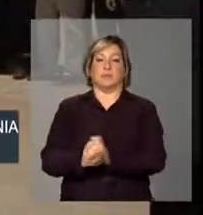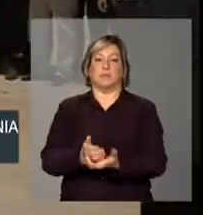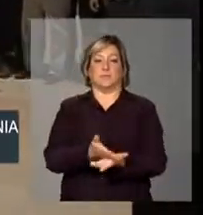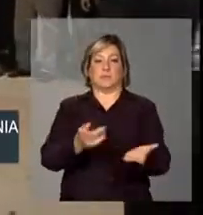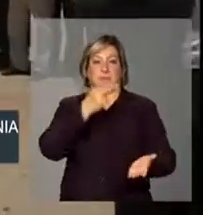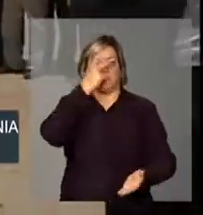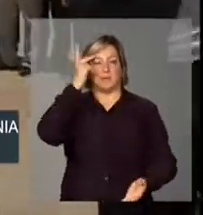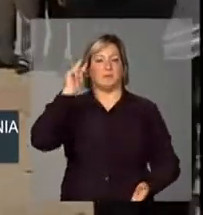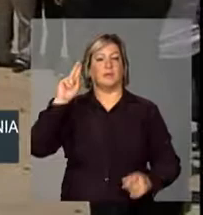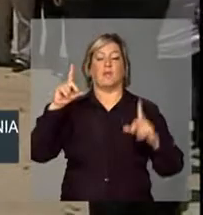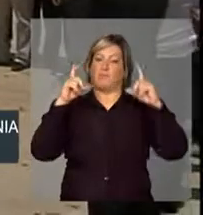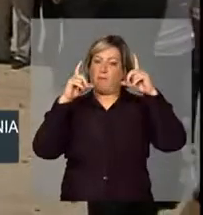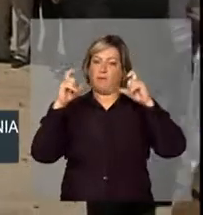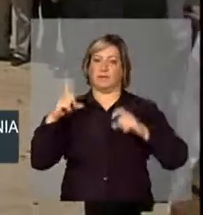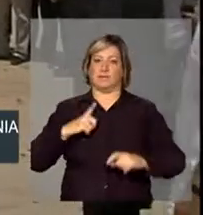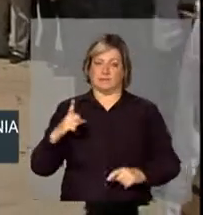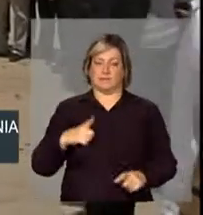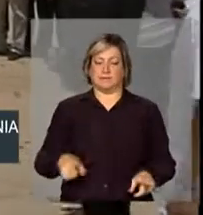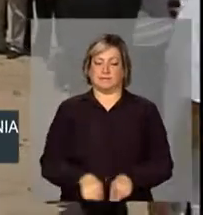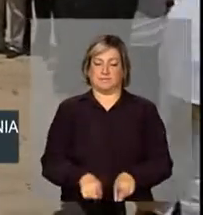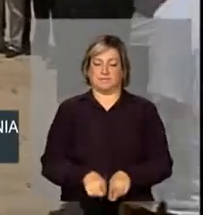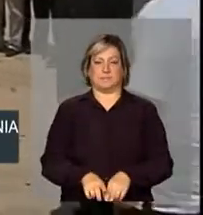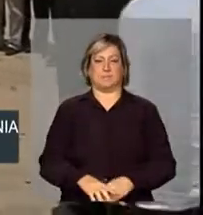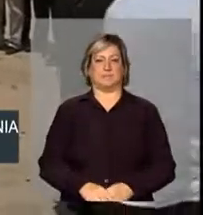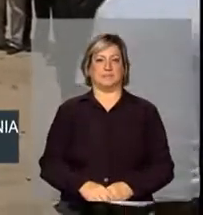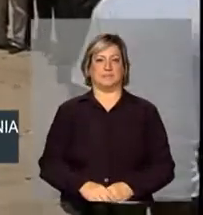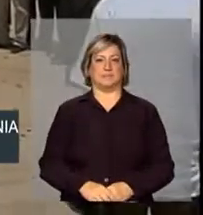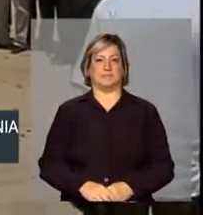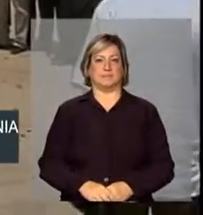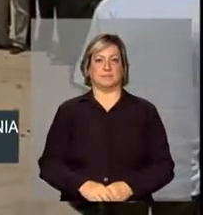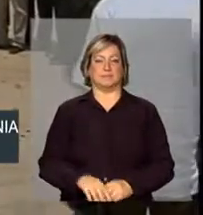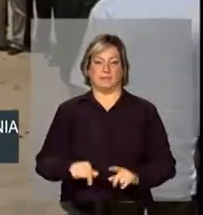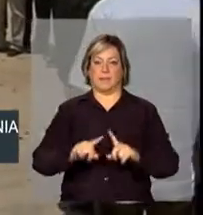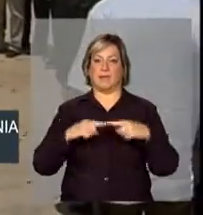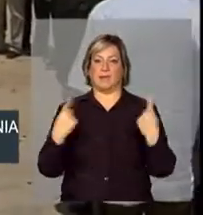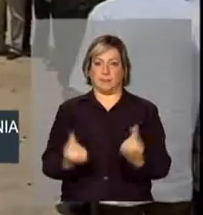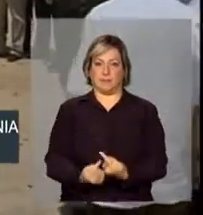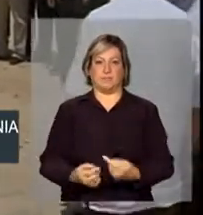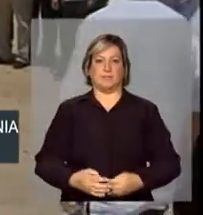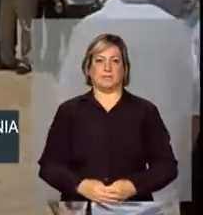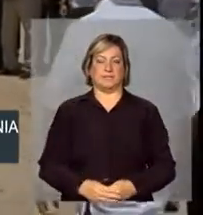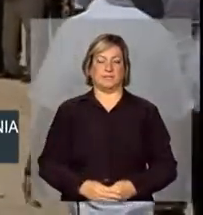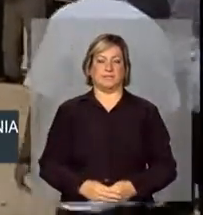posa para foto da cerimônia